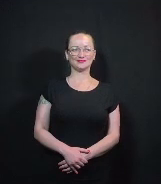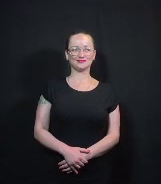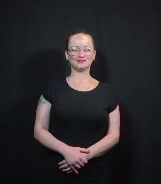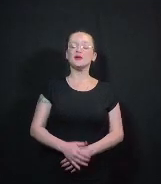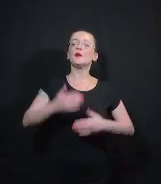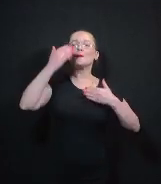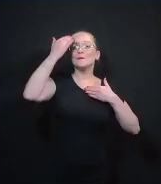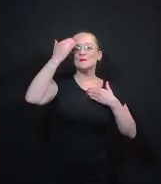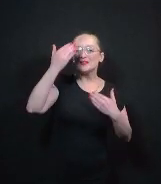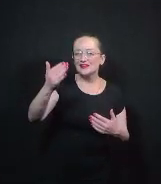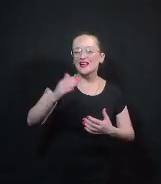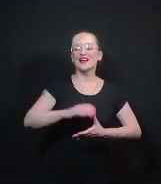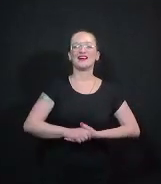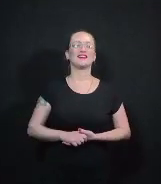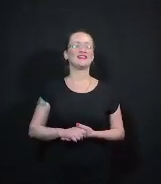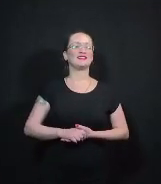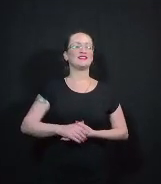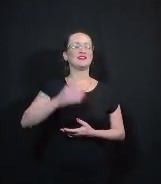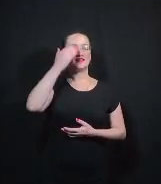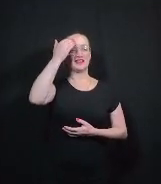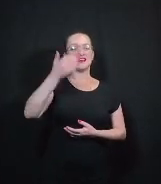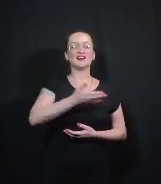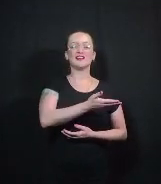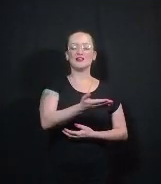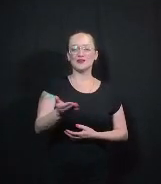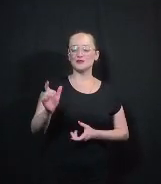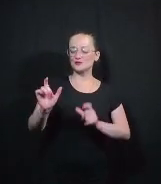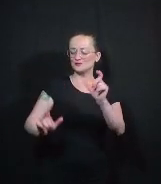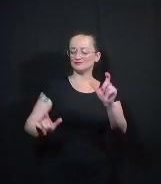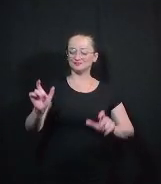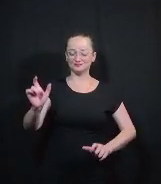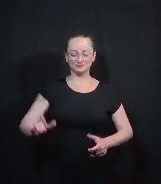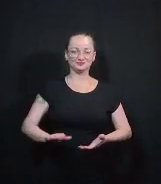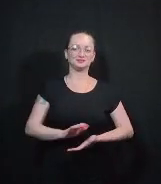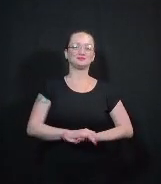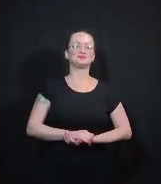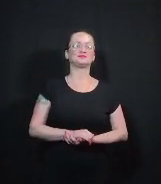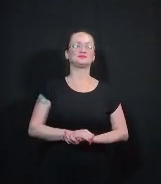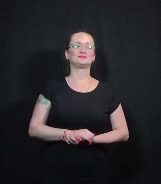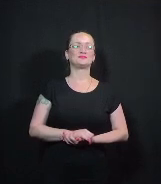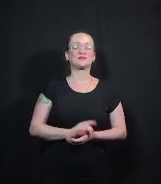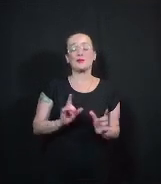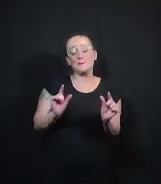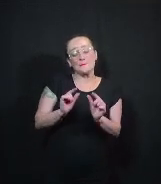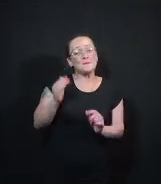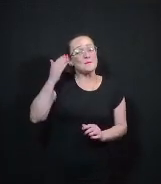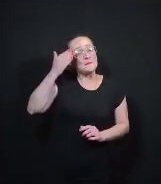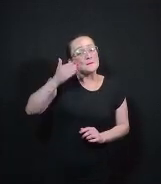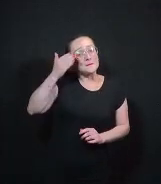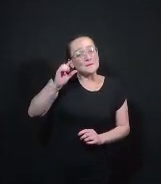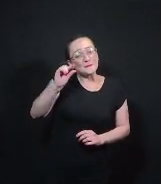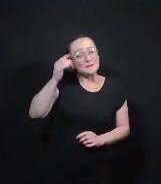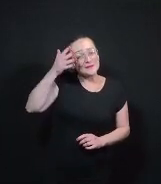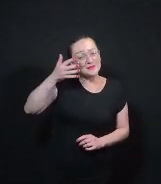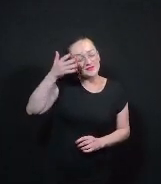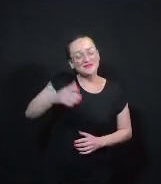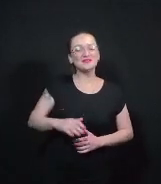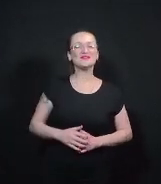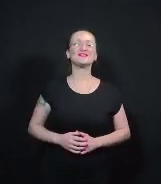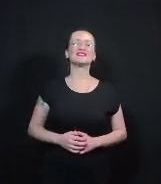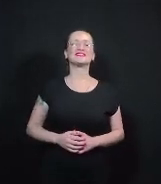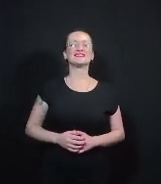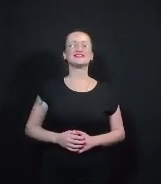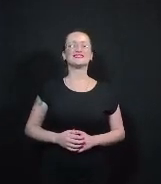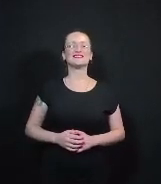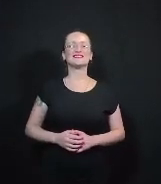Obrigado, Graziella. Obrigado a todas as outras e outros mini palestrantes das nossas mini palestras. E depois